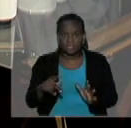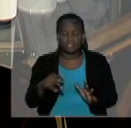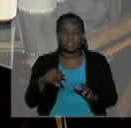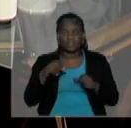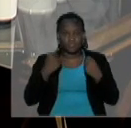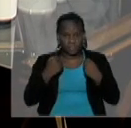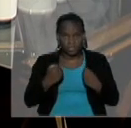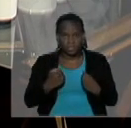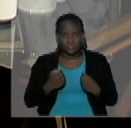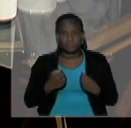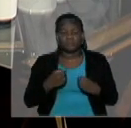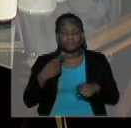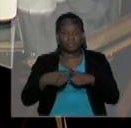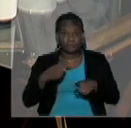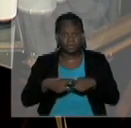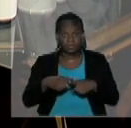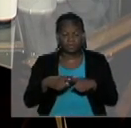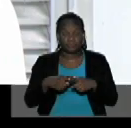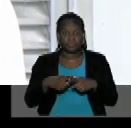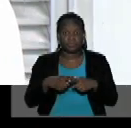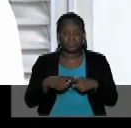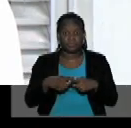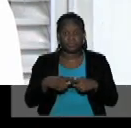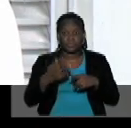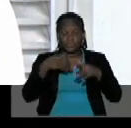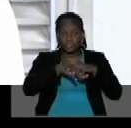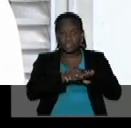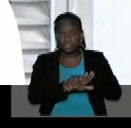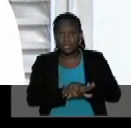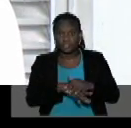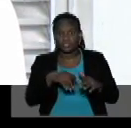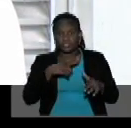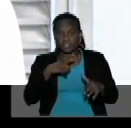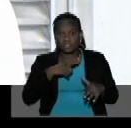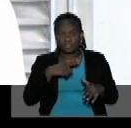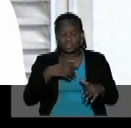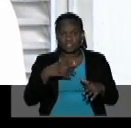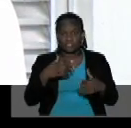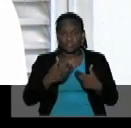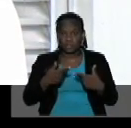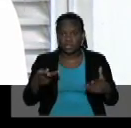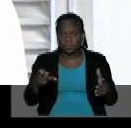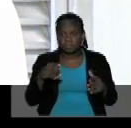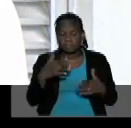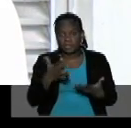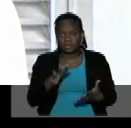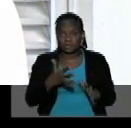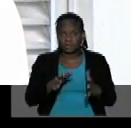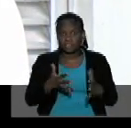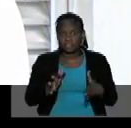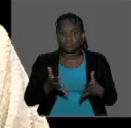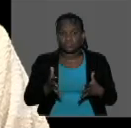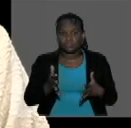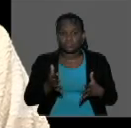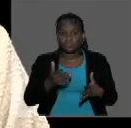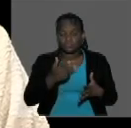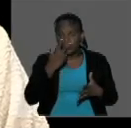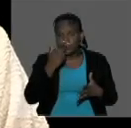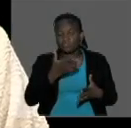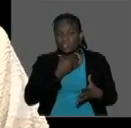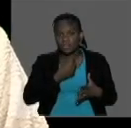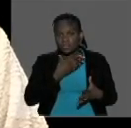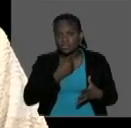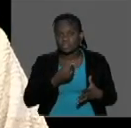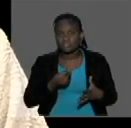mais substantiva, né? Porque a gente, né, guardava uma identidade meia que